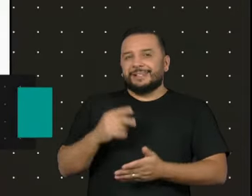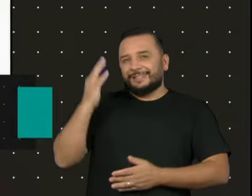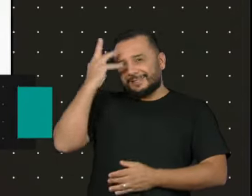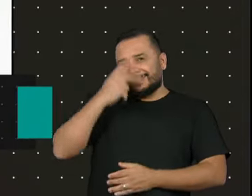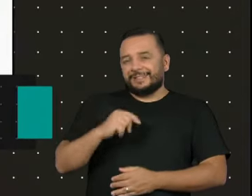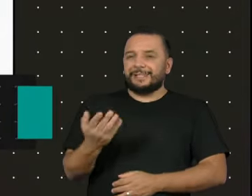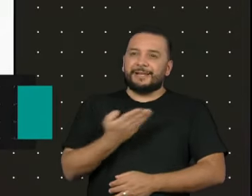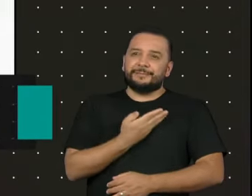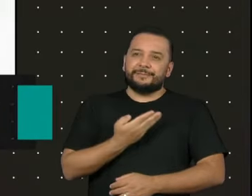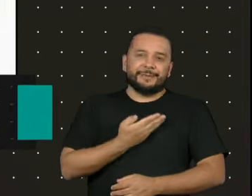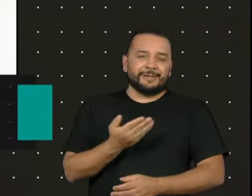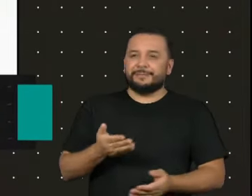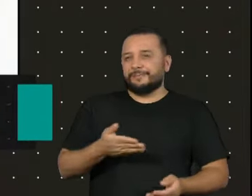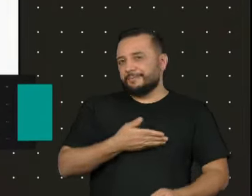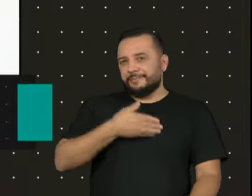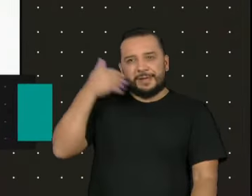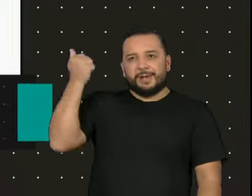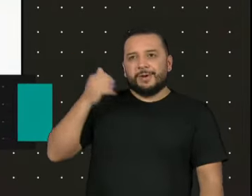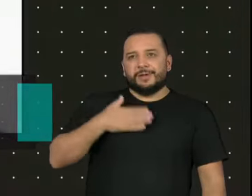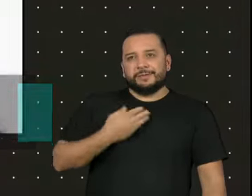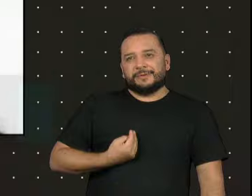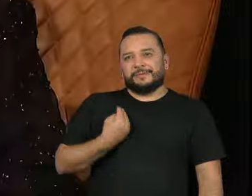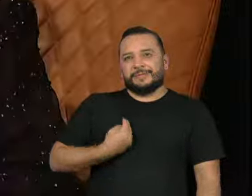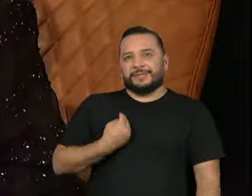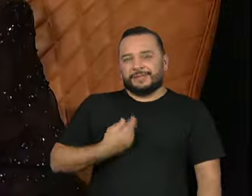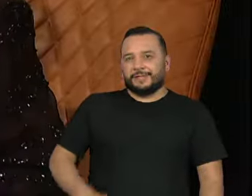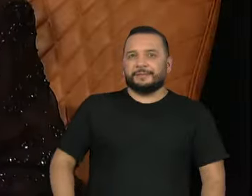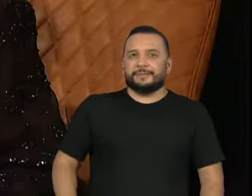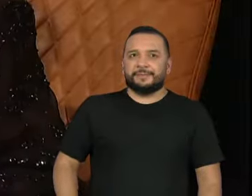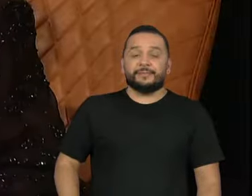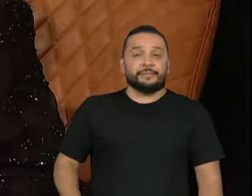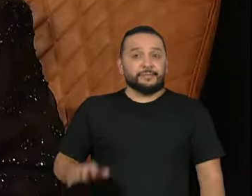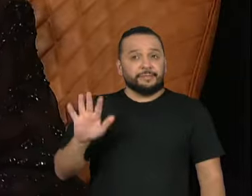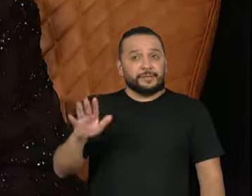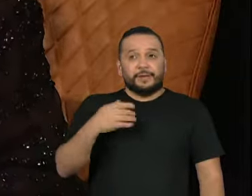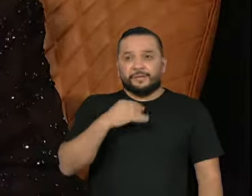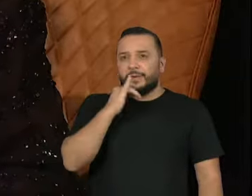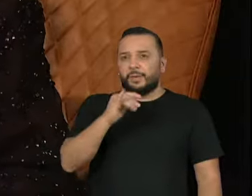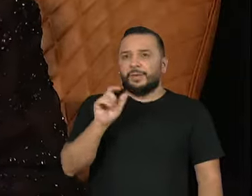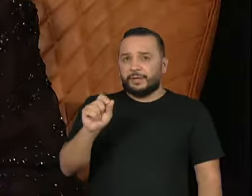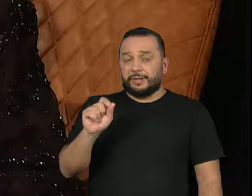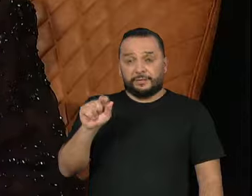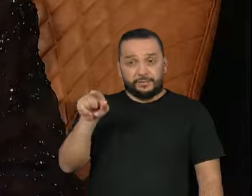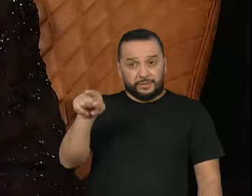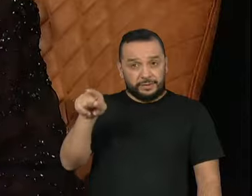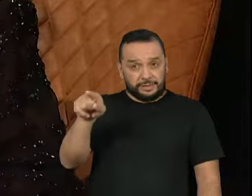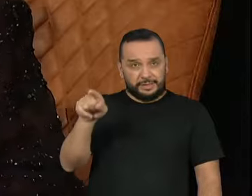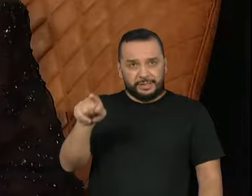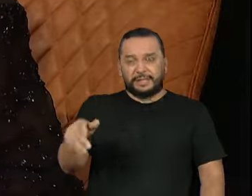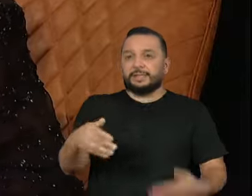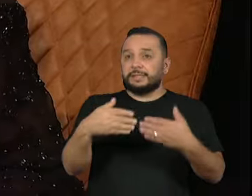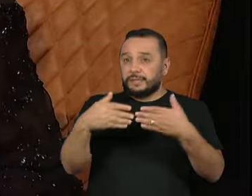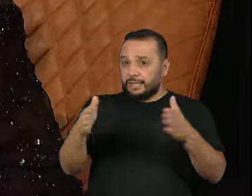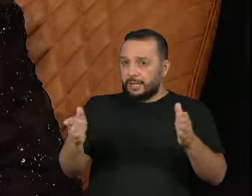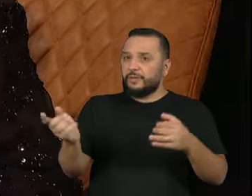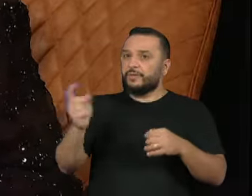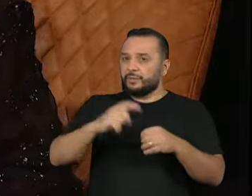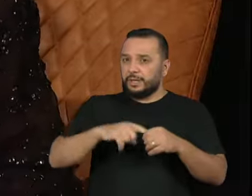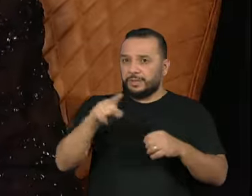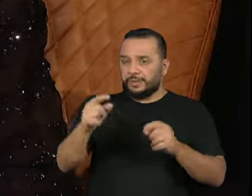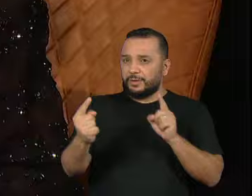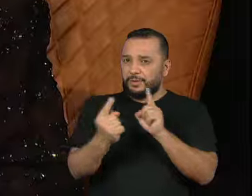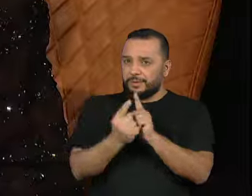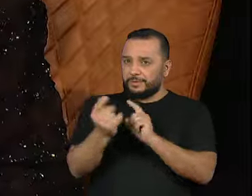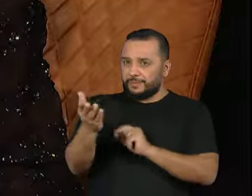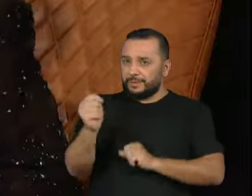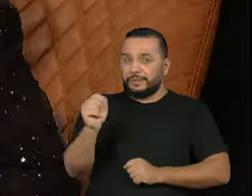da minha vida. E, conclusão, ela dizia assim, outra coisa, antes de você estrear, eu vou voltar aqui para te ver. Você tem